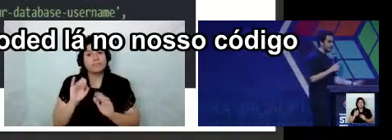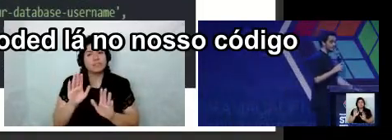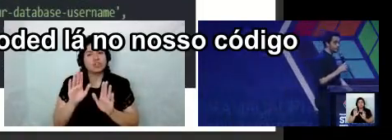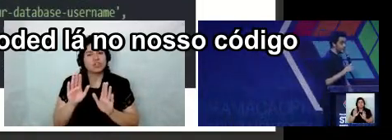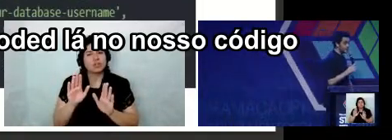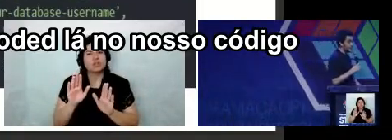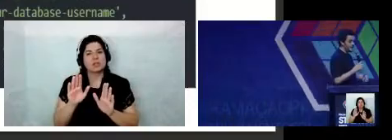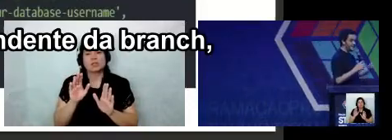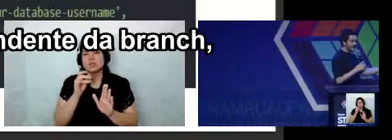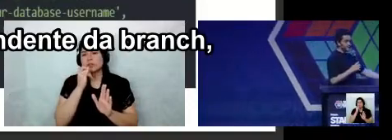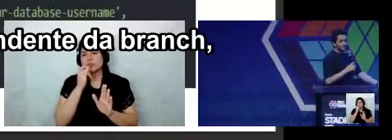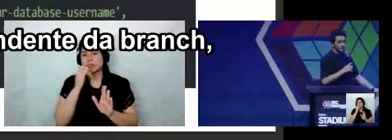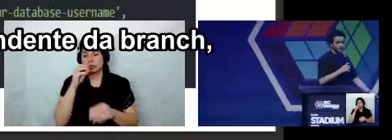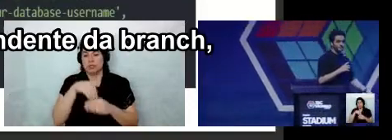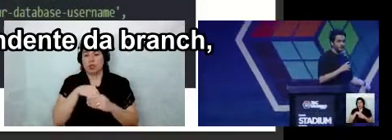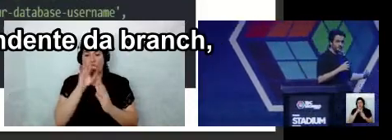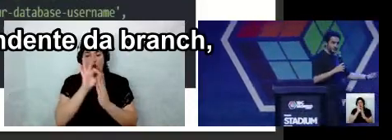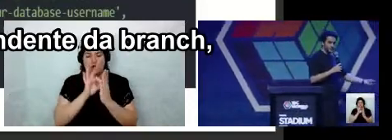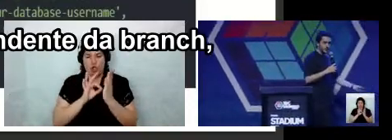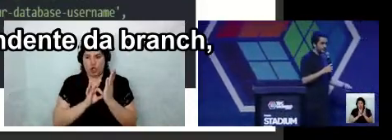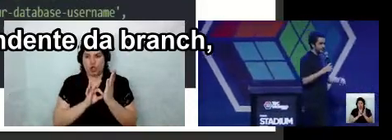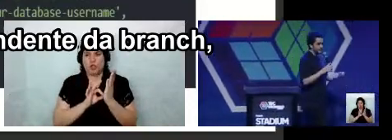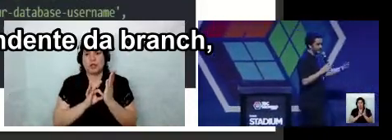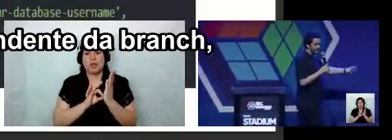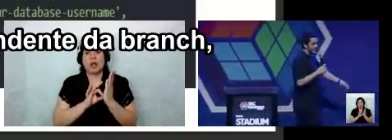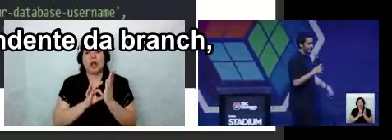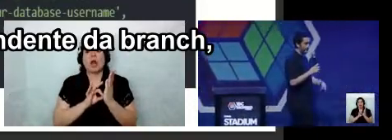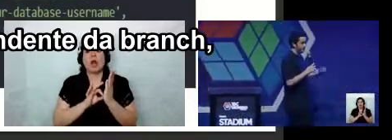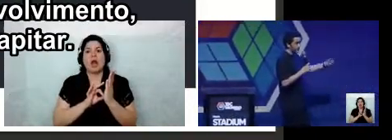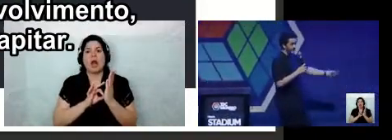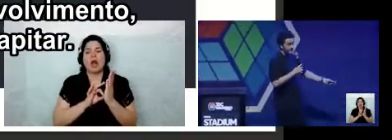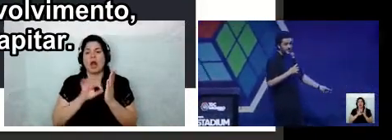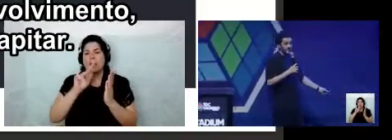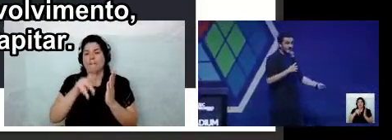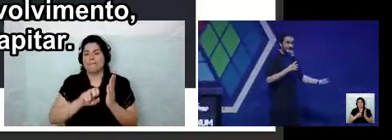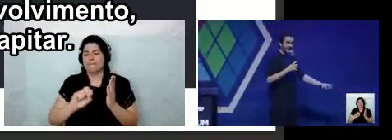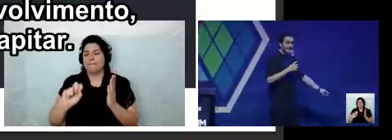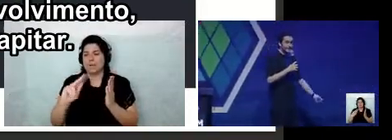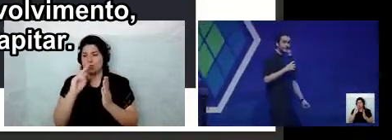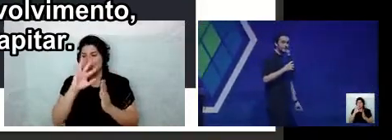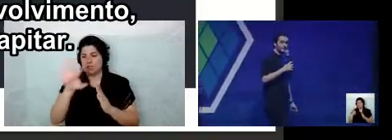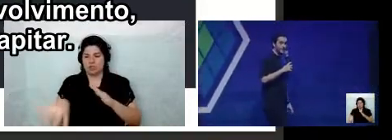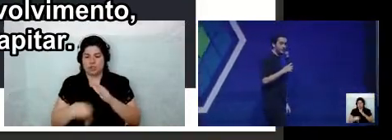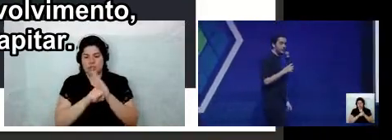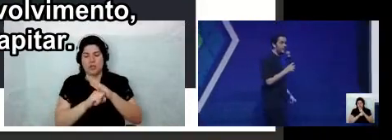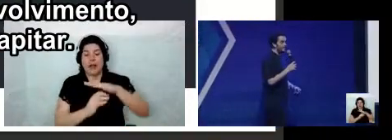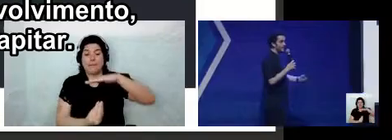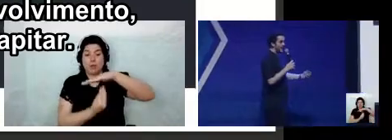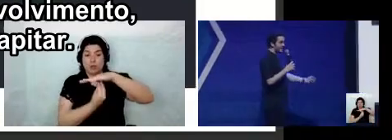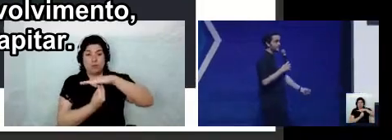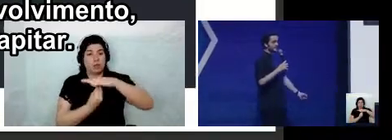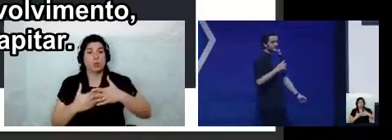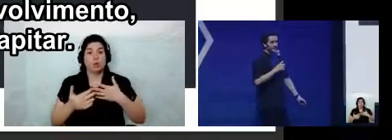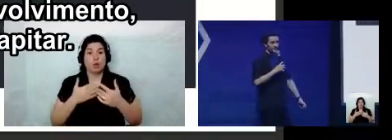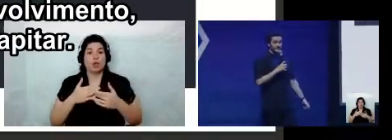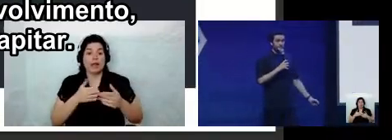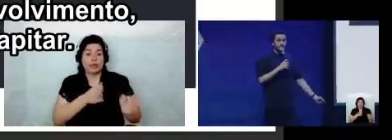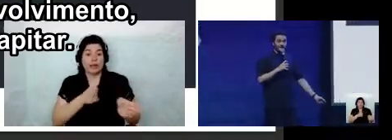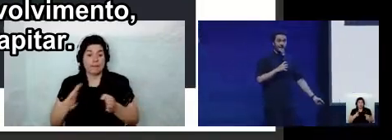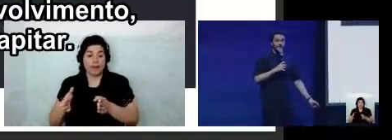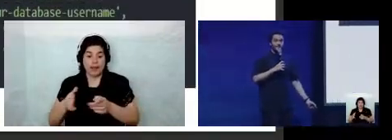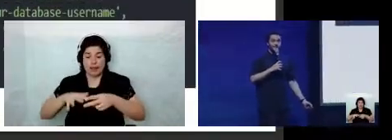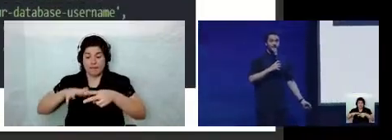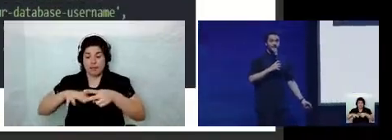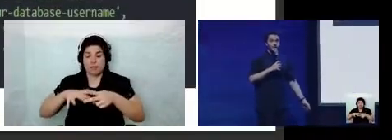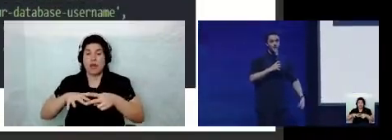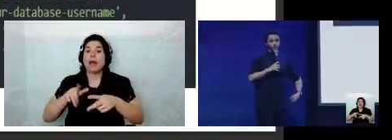hard-coded lá no nosso código e faz o push para o repositório, independente da branch, independente da etapa de desenvolvimento, as nossas ferramentas vão